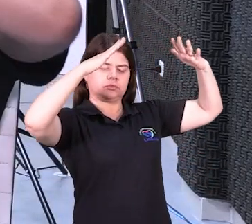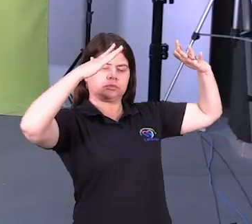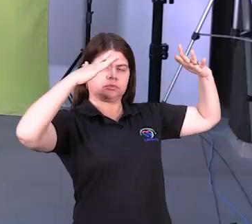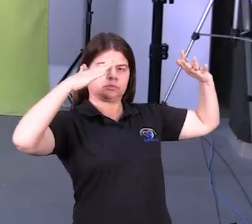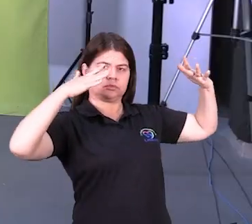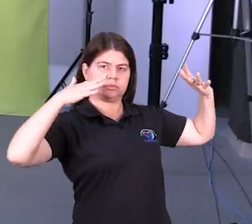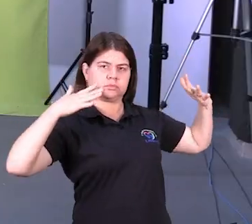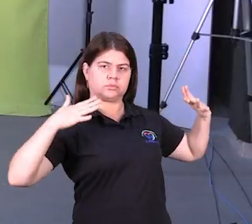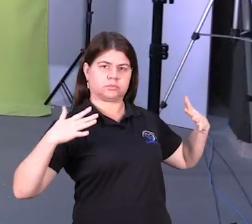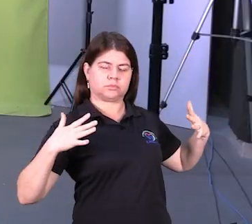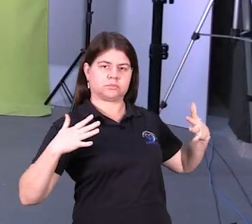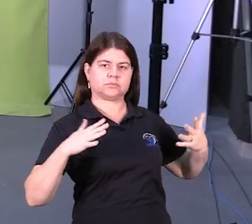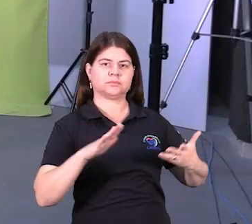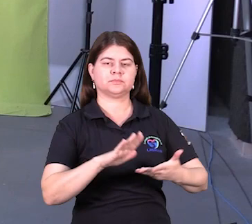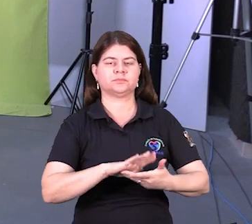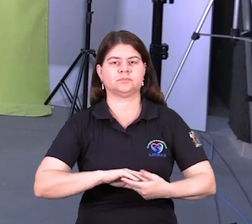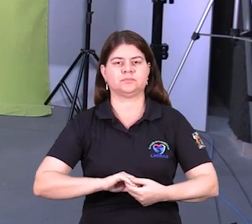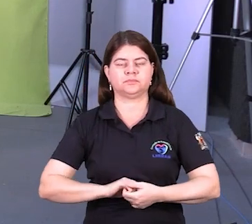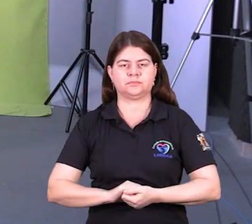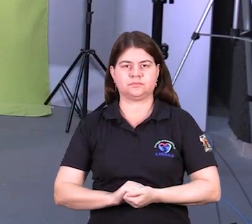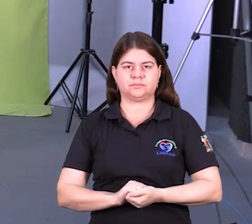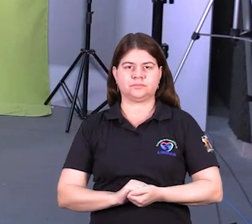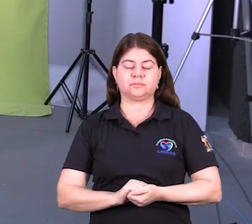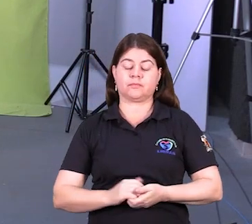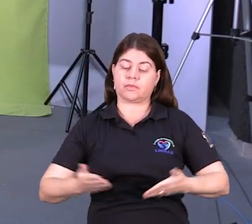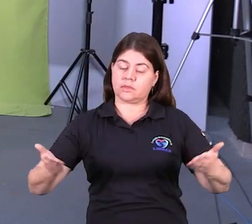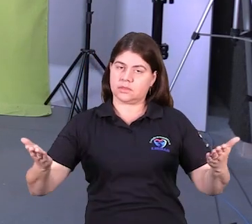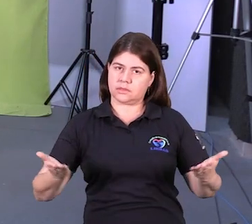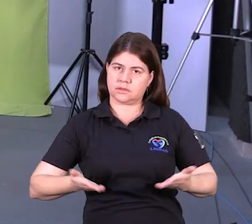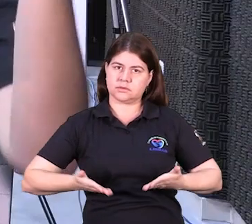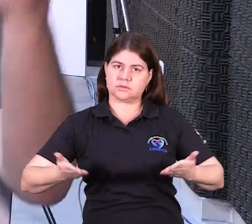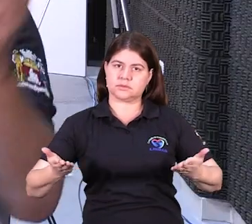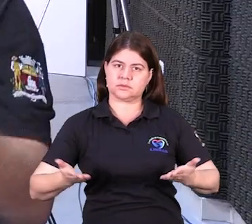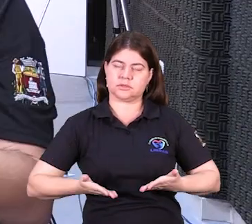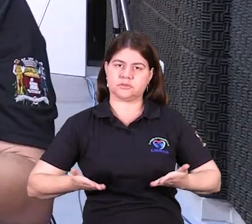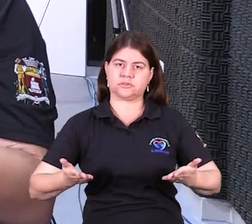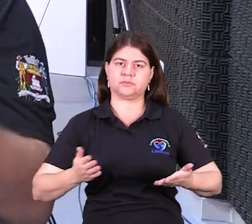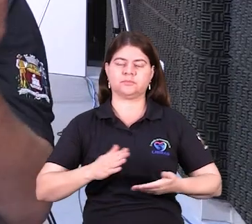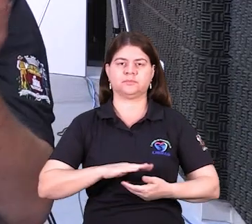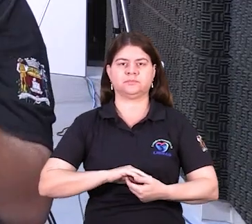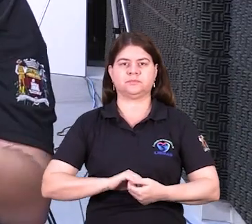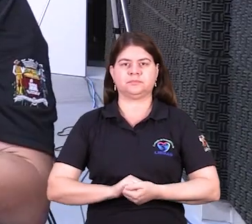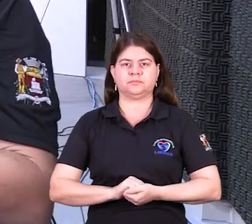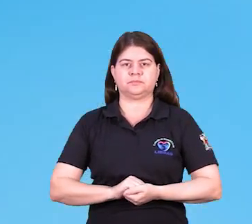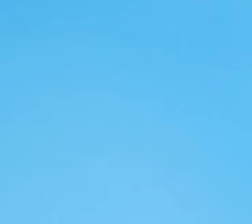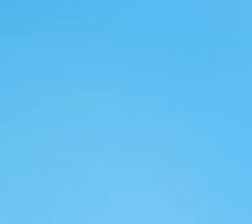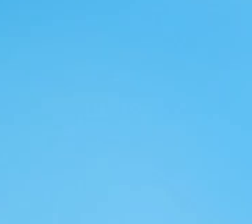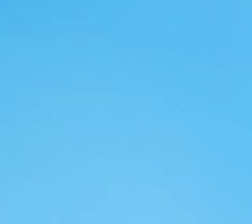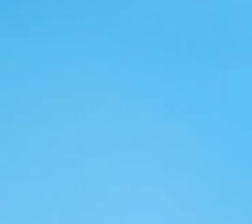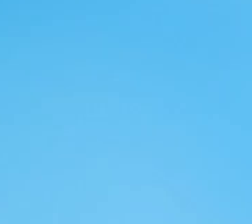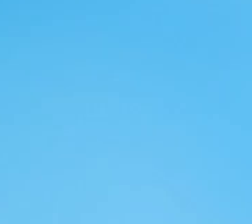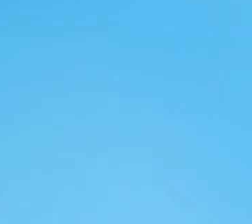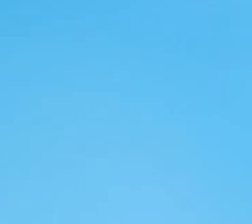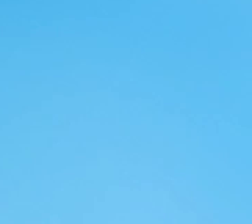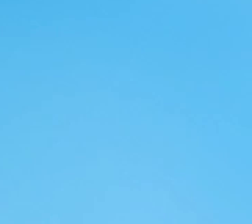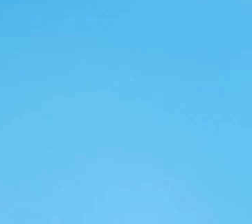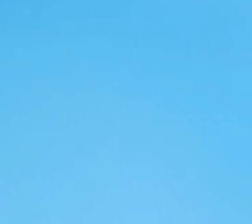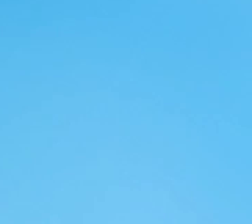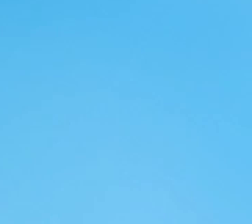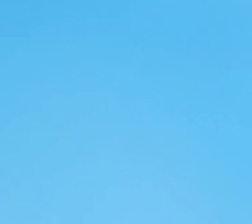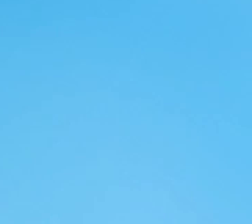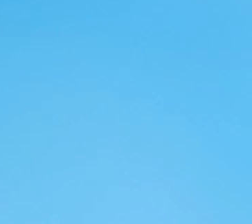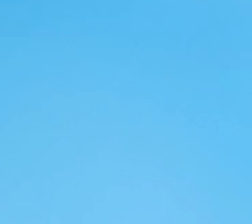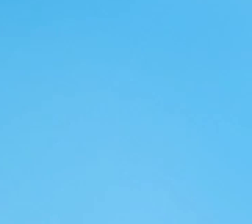faz a liberdade iluminando a pátria, nesse instante. Se o